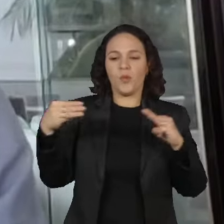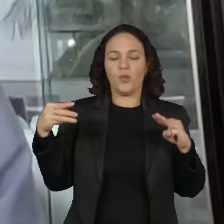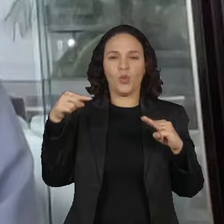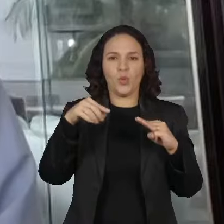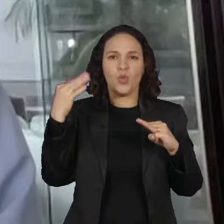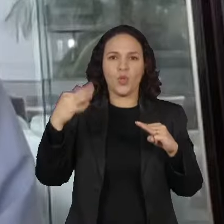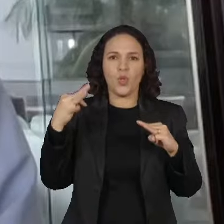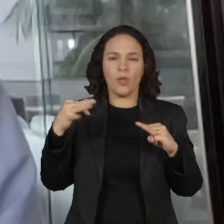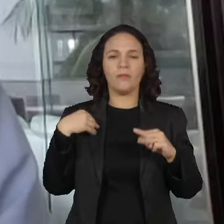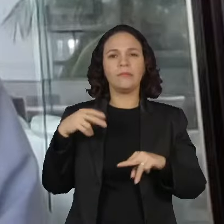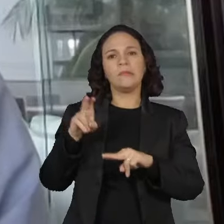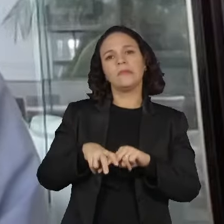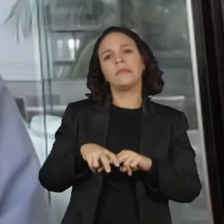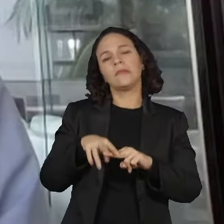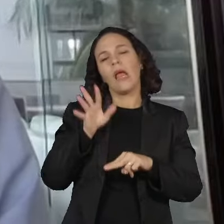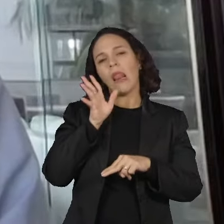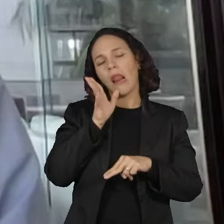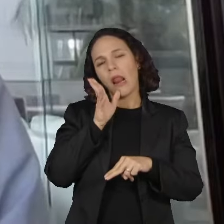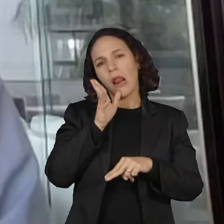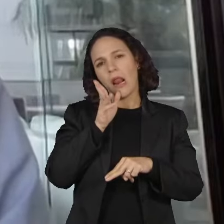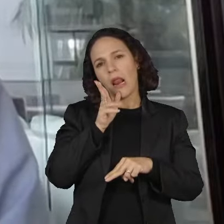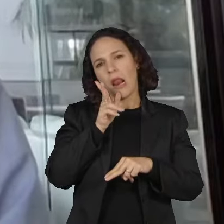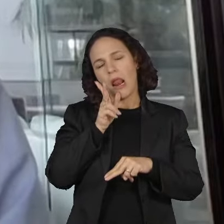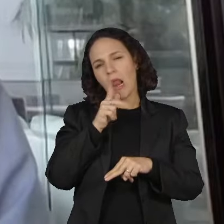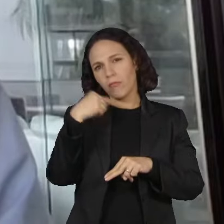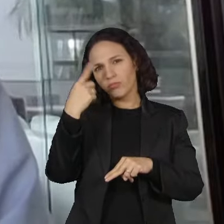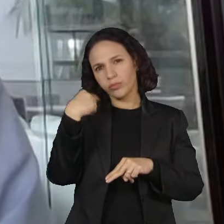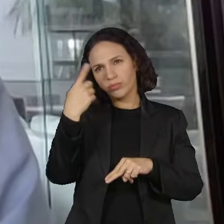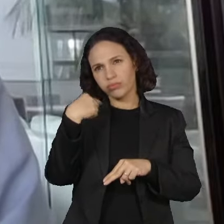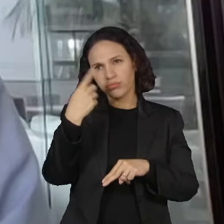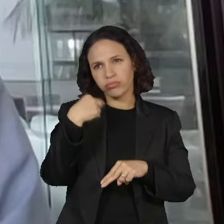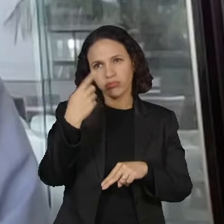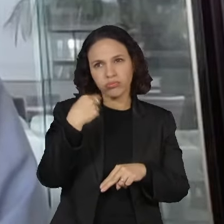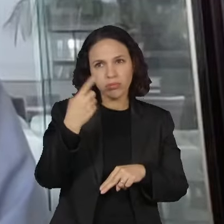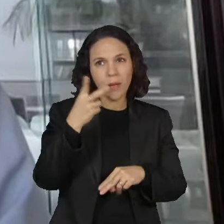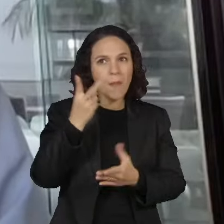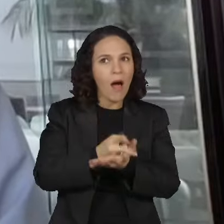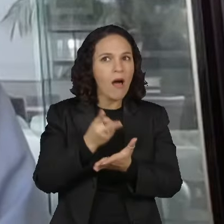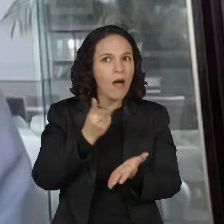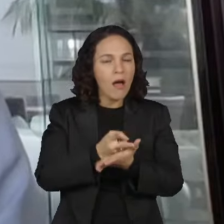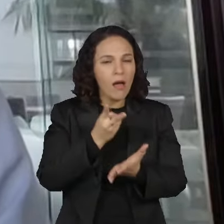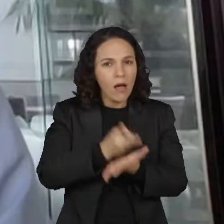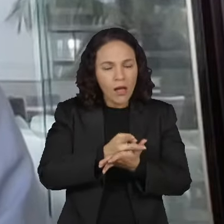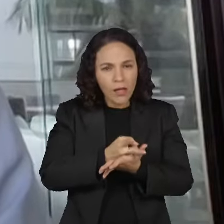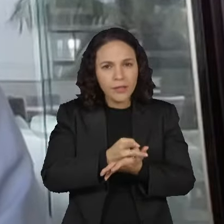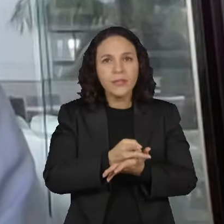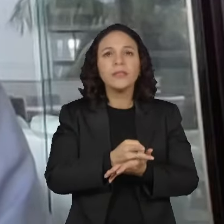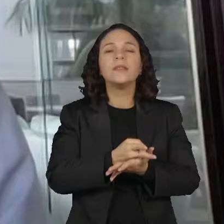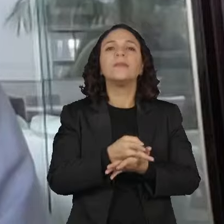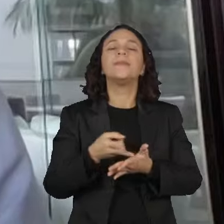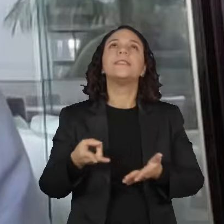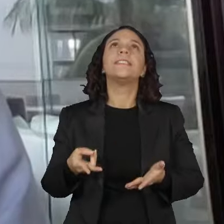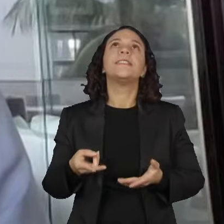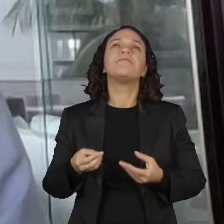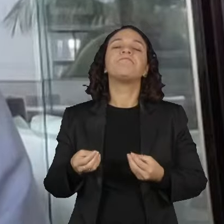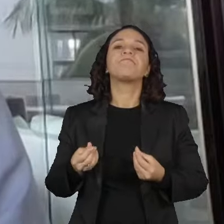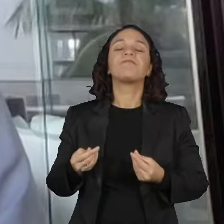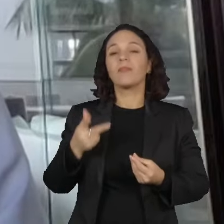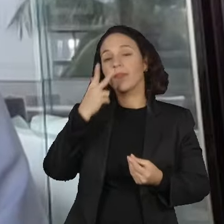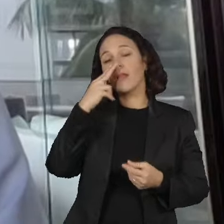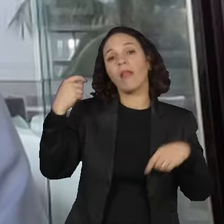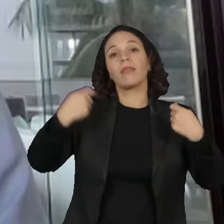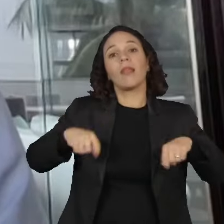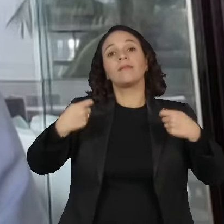você mantém-se numa posição por um tempo prolongado, isso gera uma